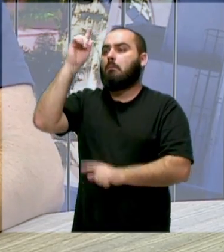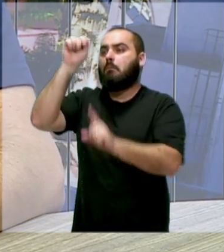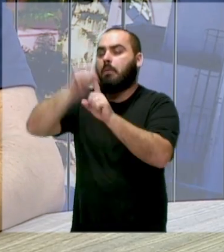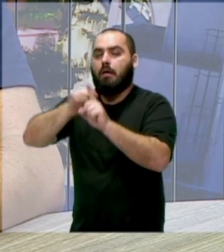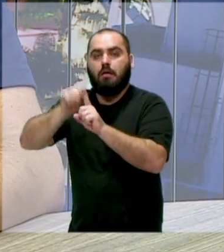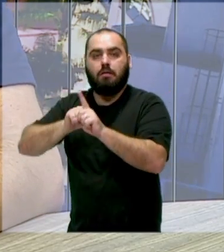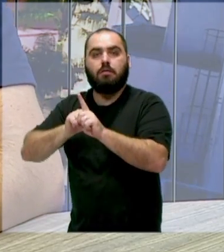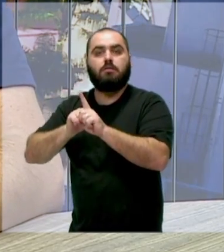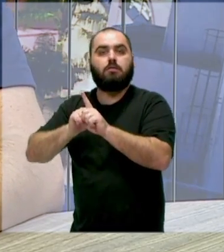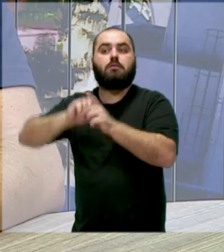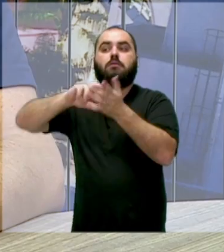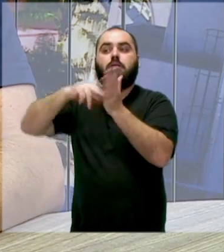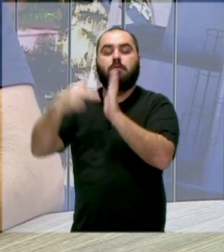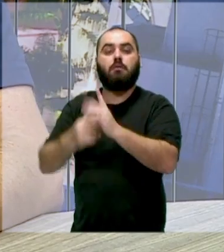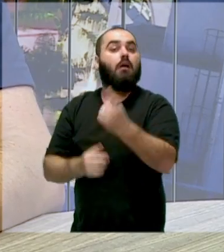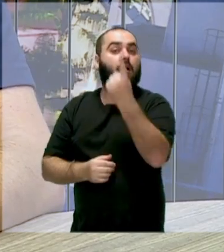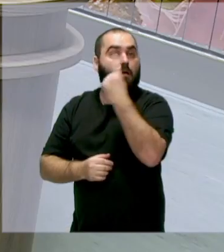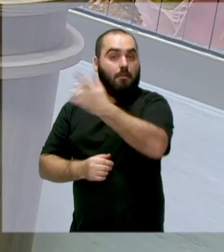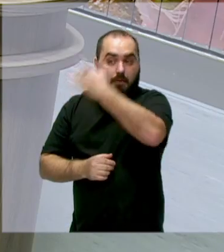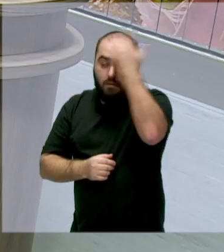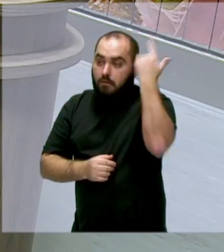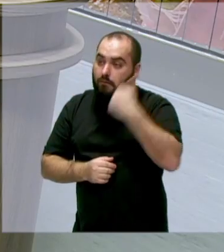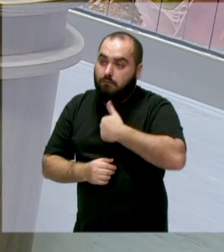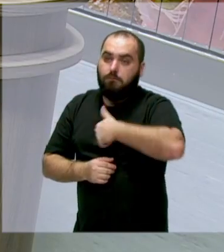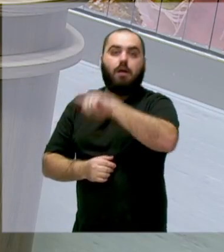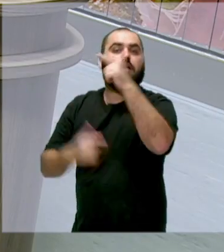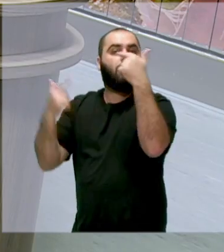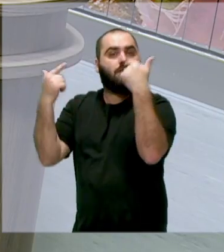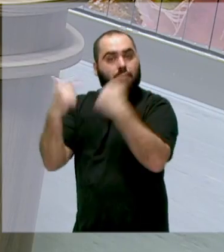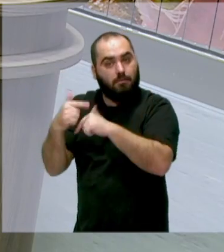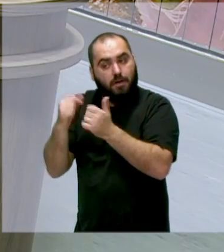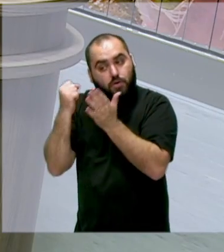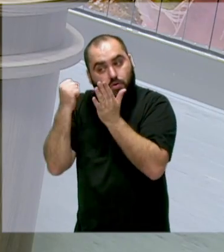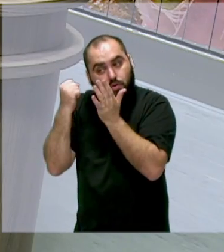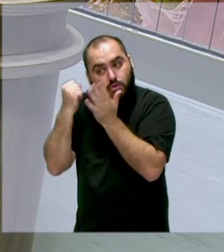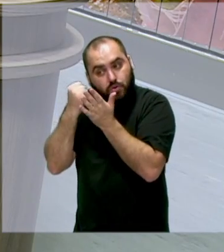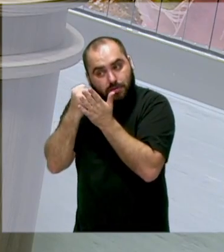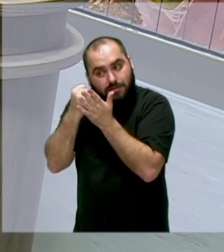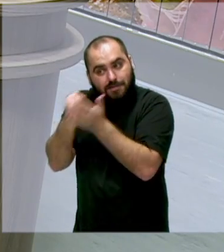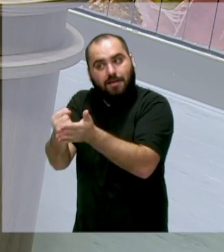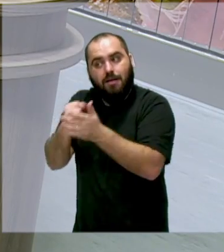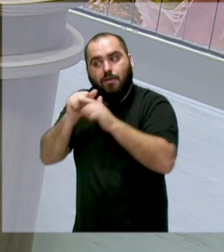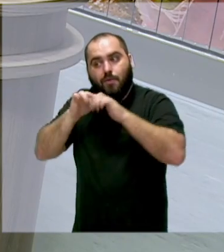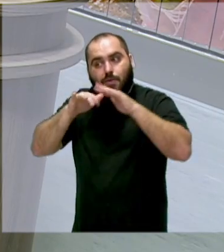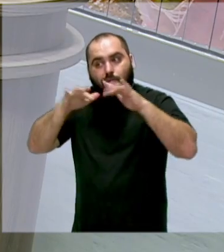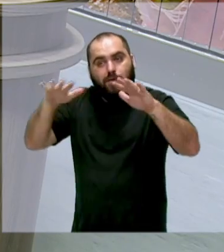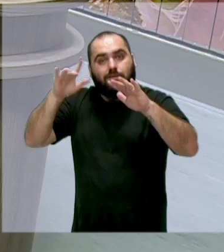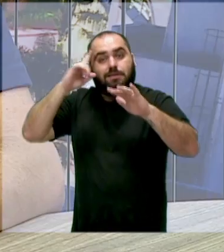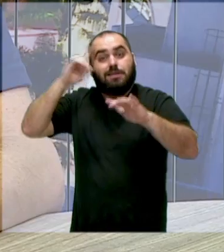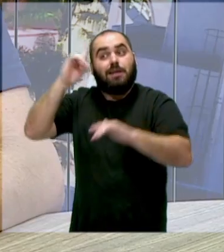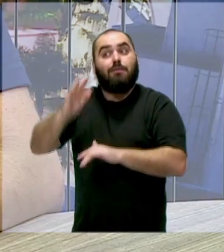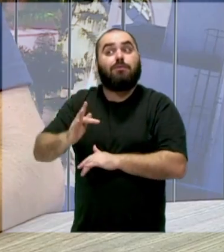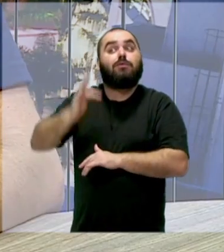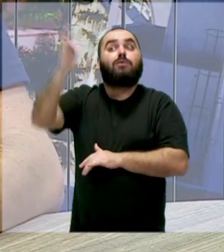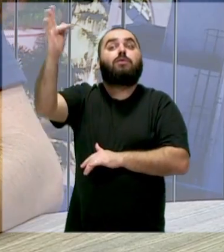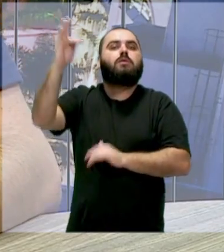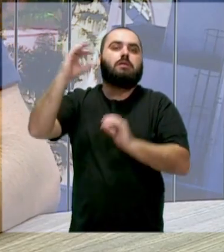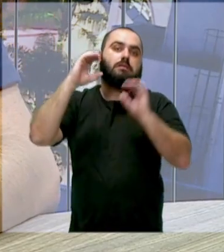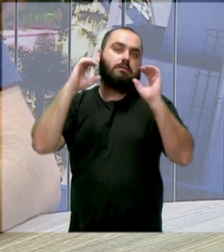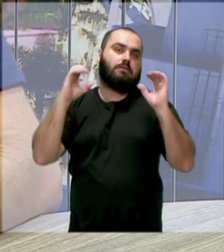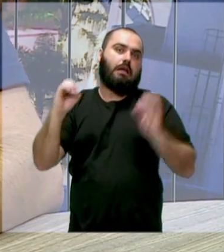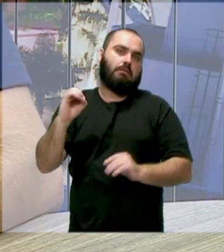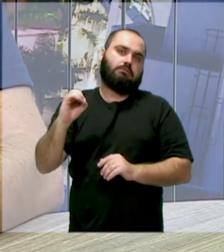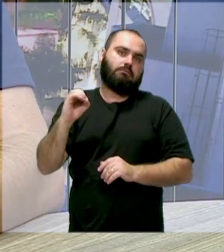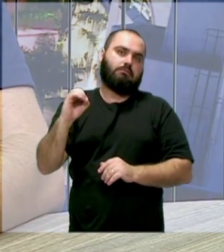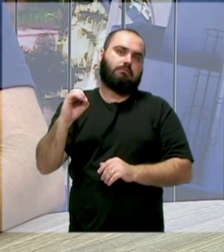que vai multiplicar essa atividade. Um dia a gente vai conseguir zerar. Não sei quando,